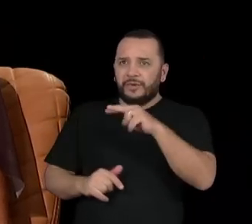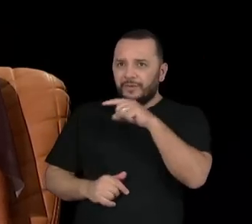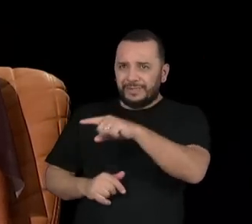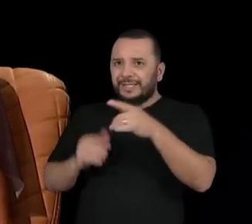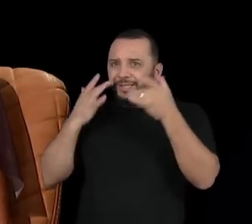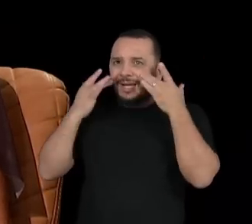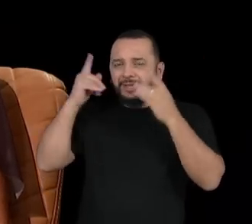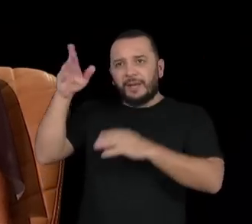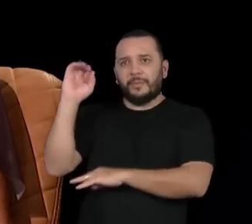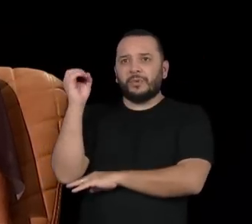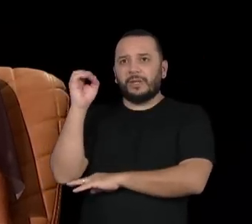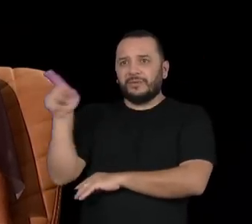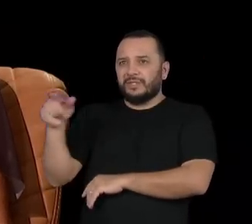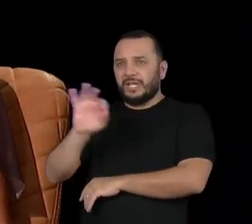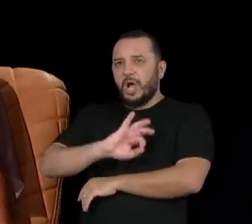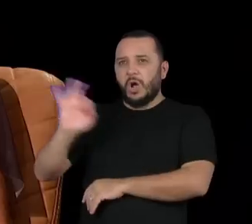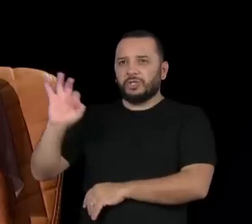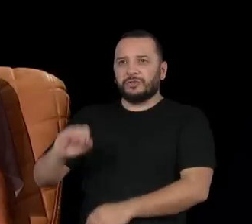Alegre, que você é ótima.